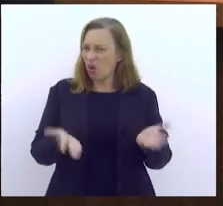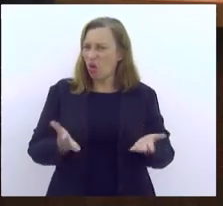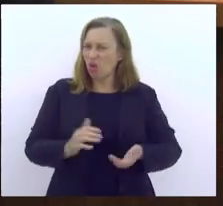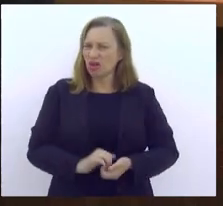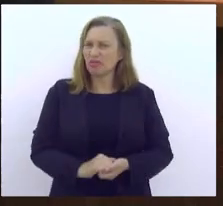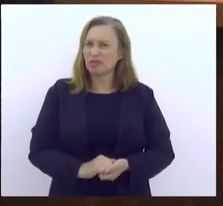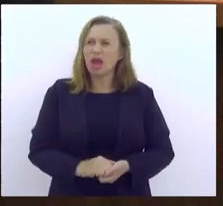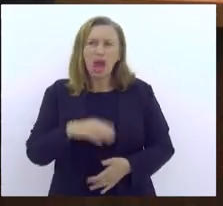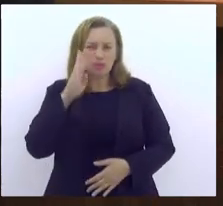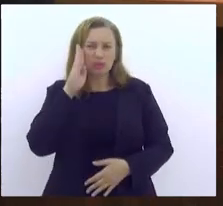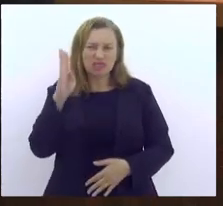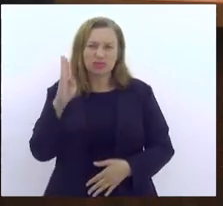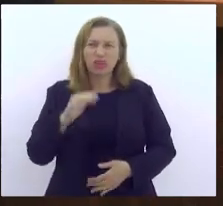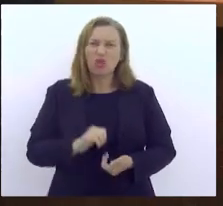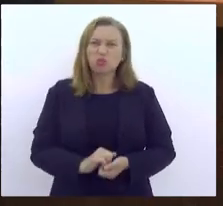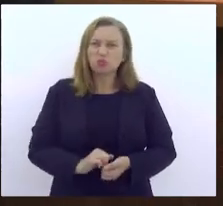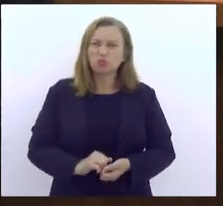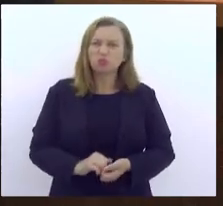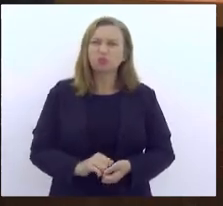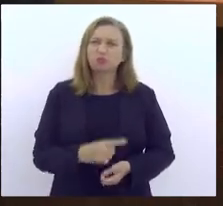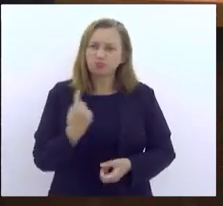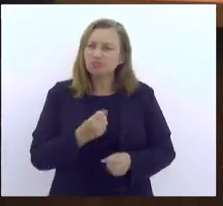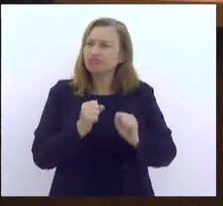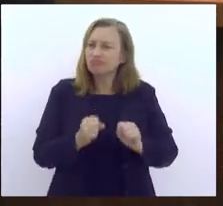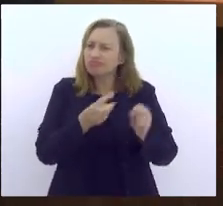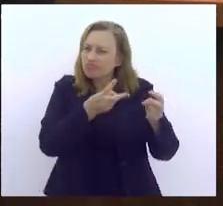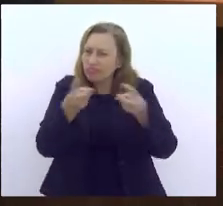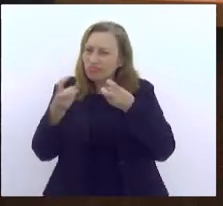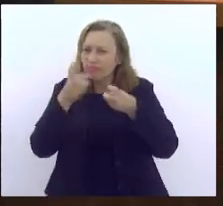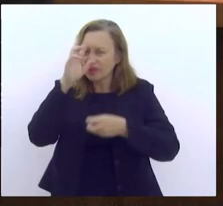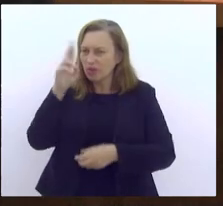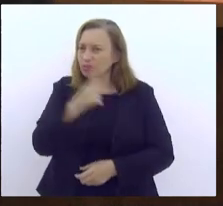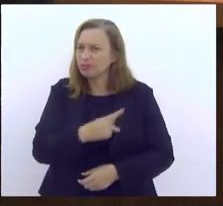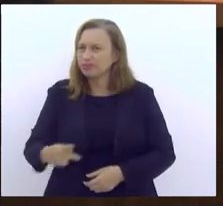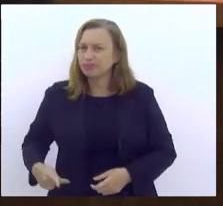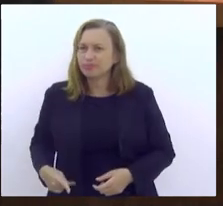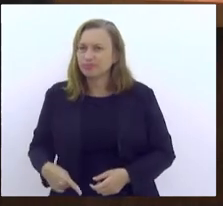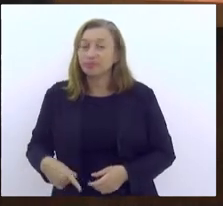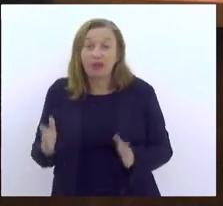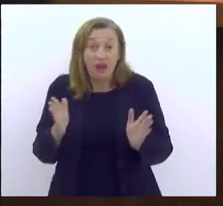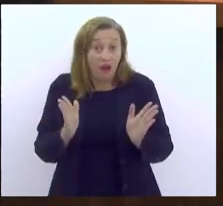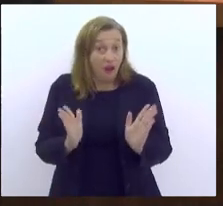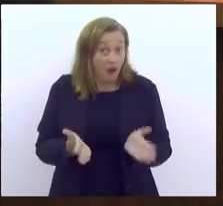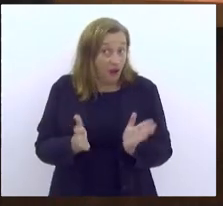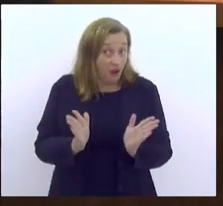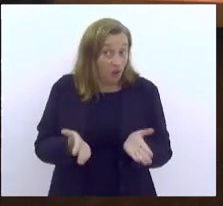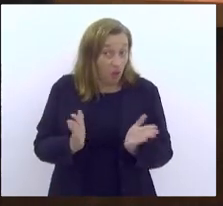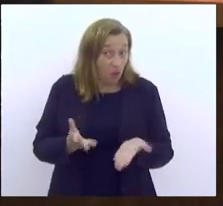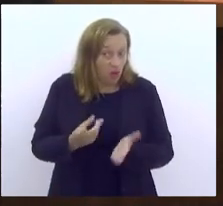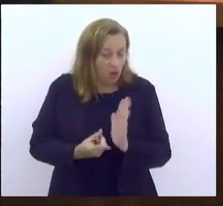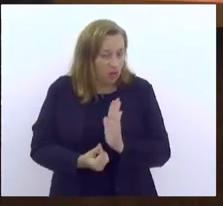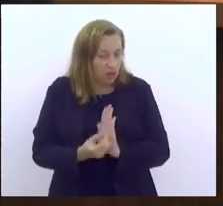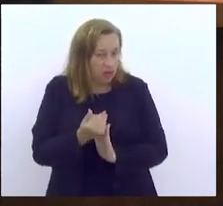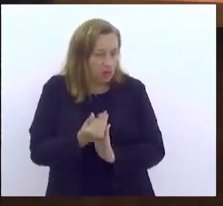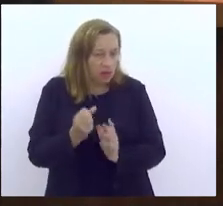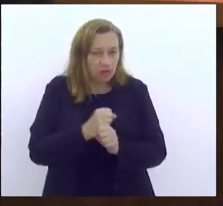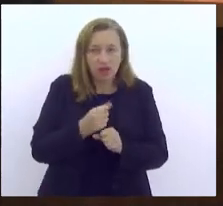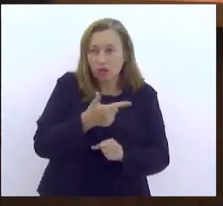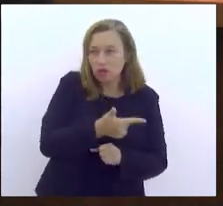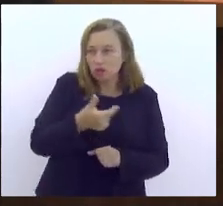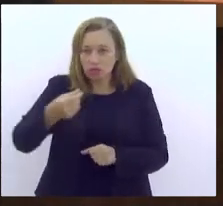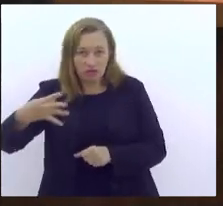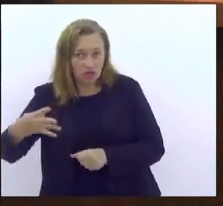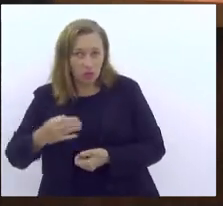é fundamental que a gente possa observar, senhor presidente, inclusive agora, no orçamento para